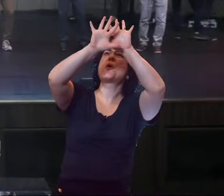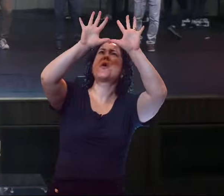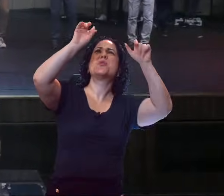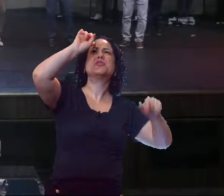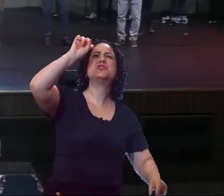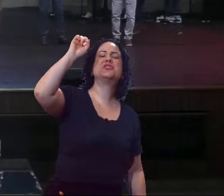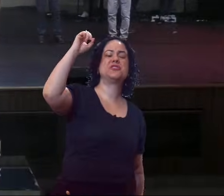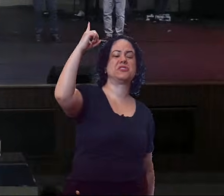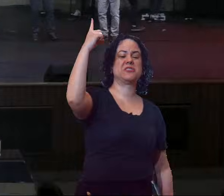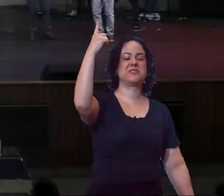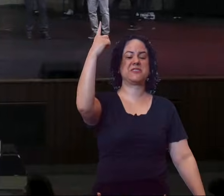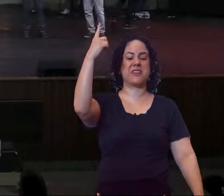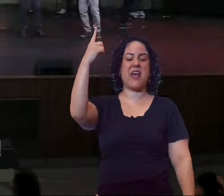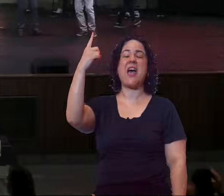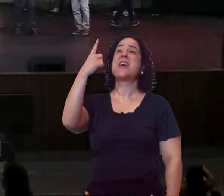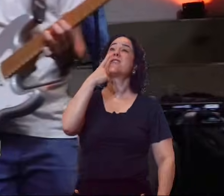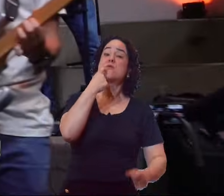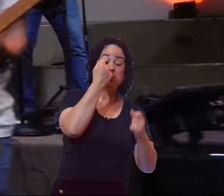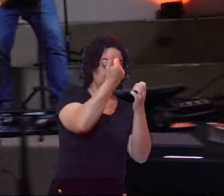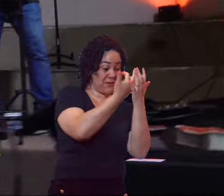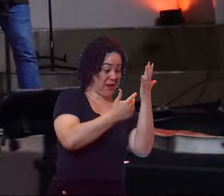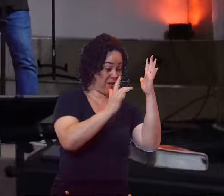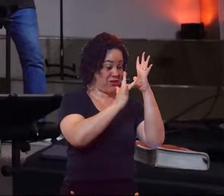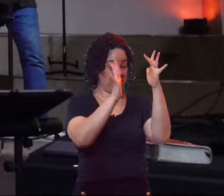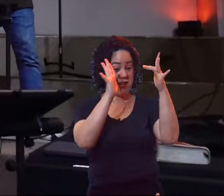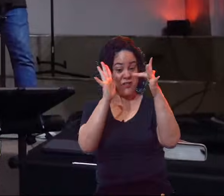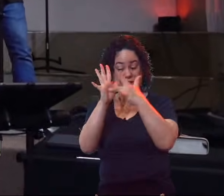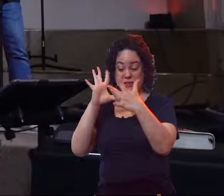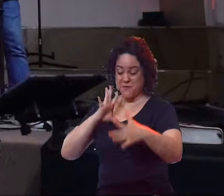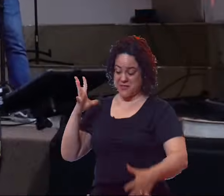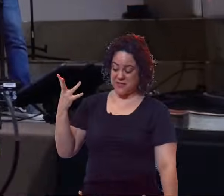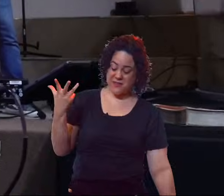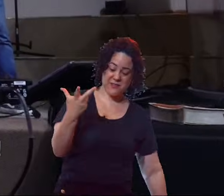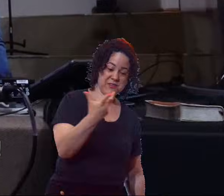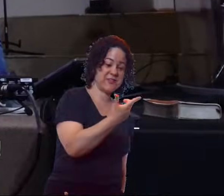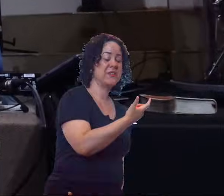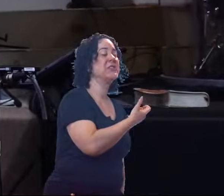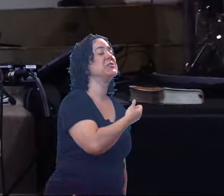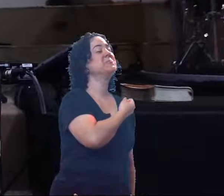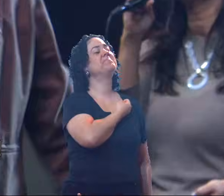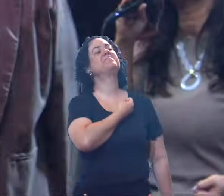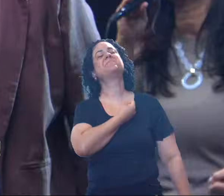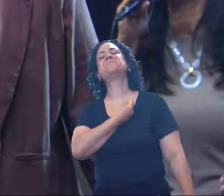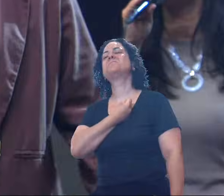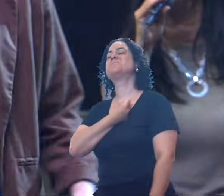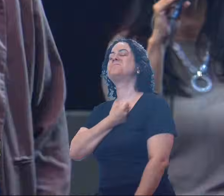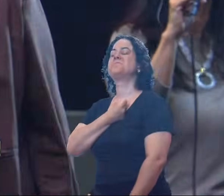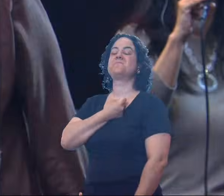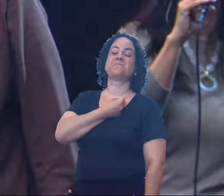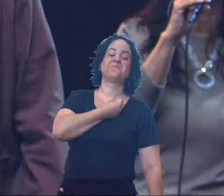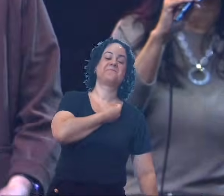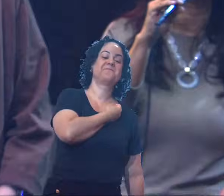Glorioso dia, teu sangue me resgatou.